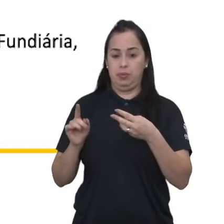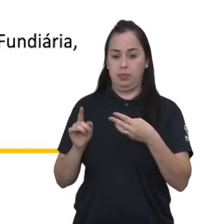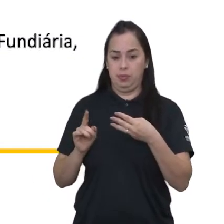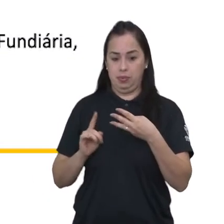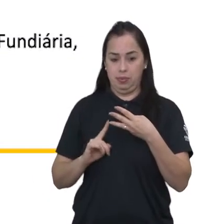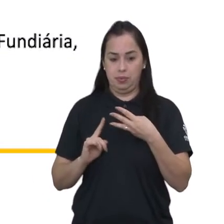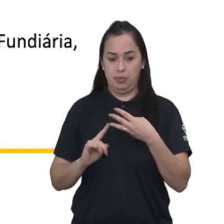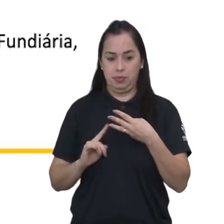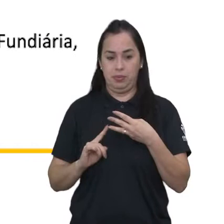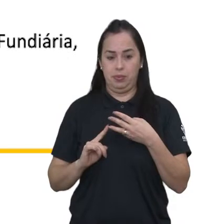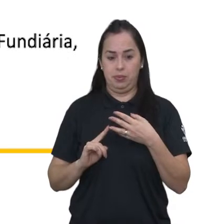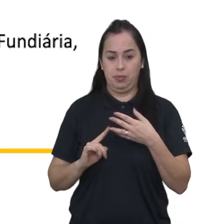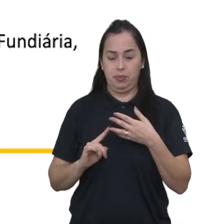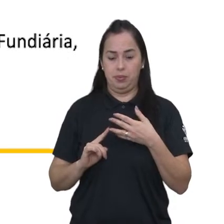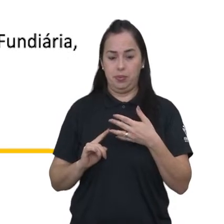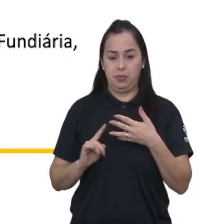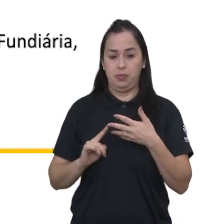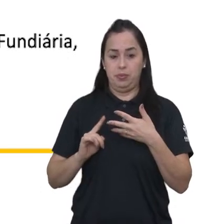Inclusão de instrumentos